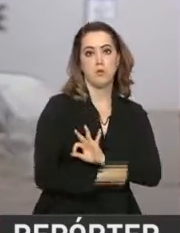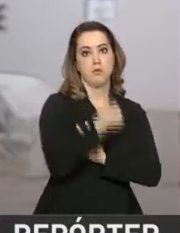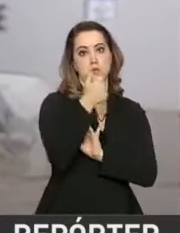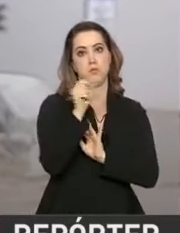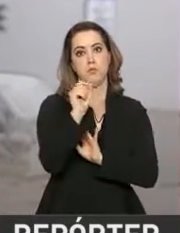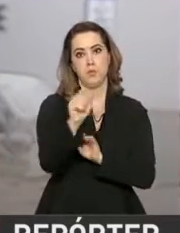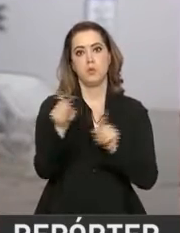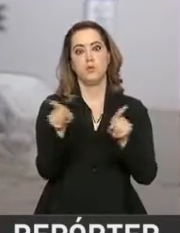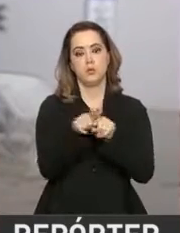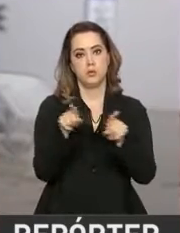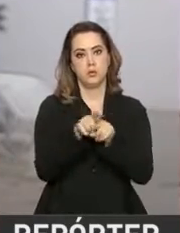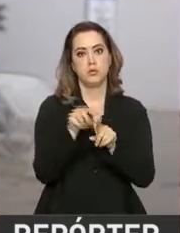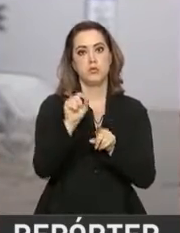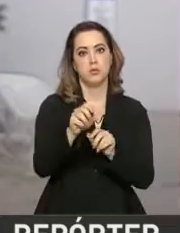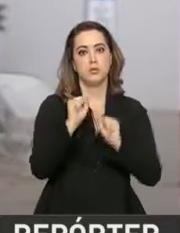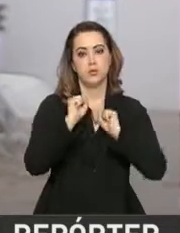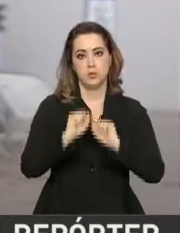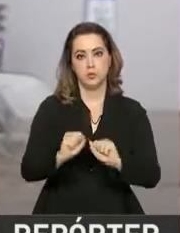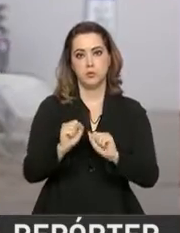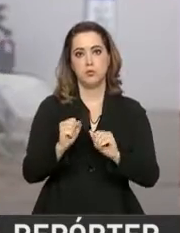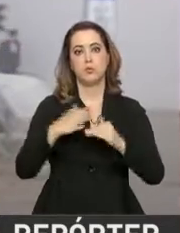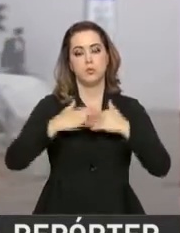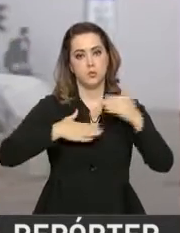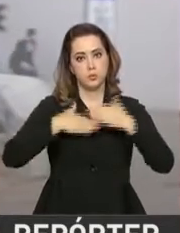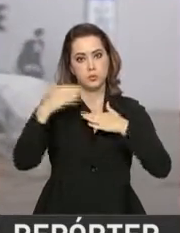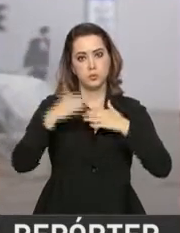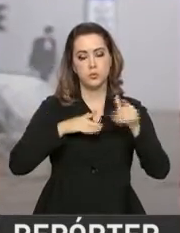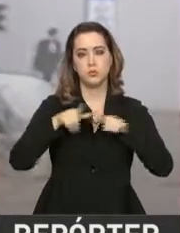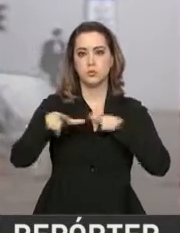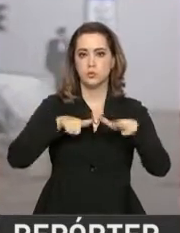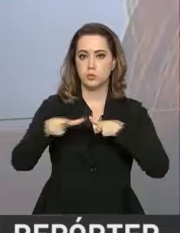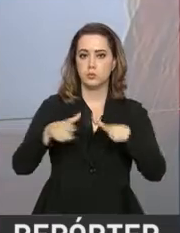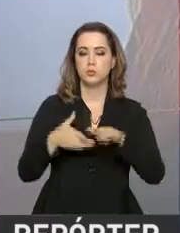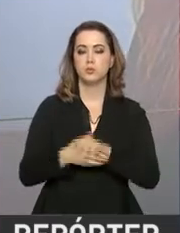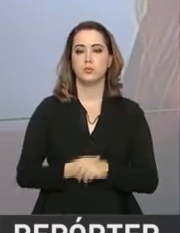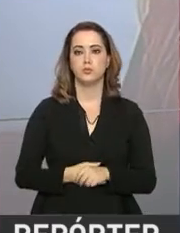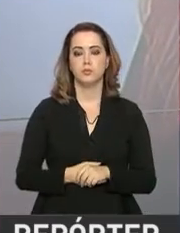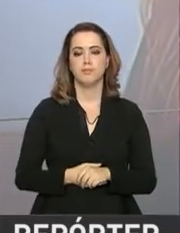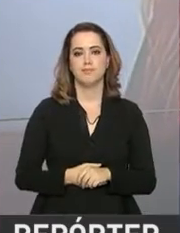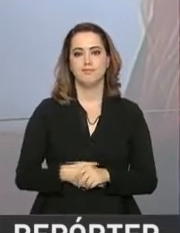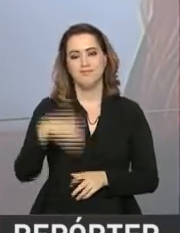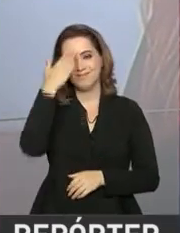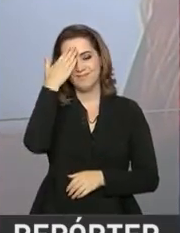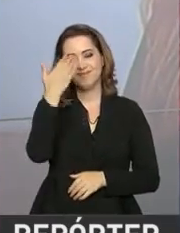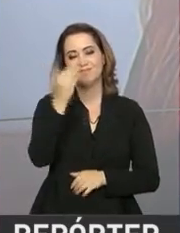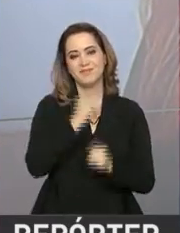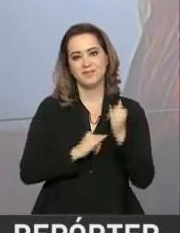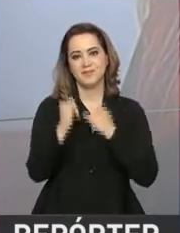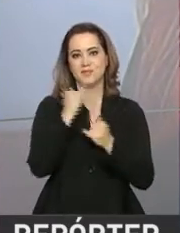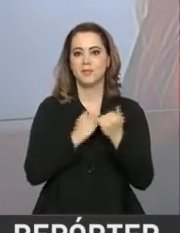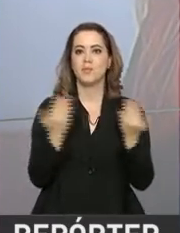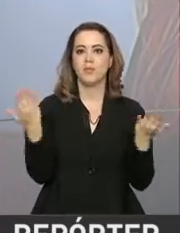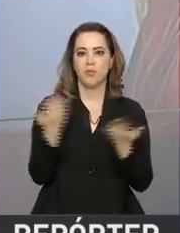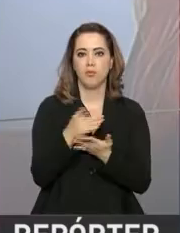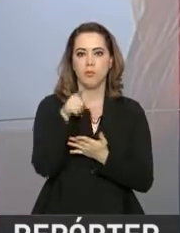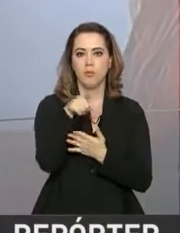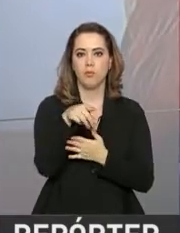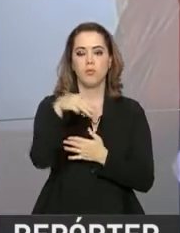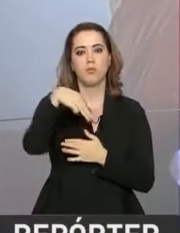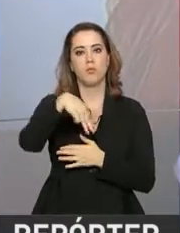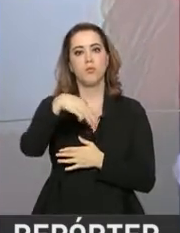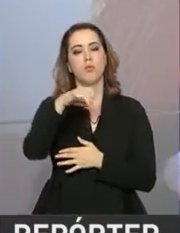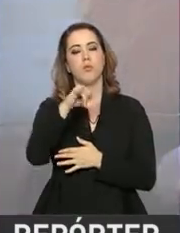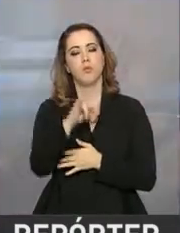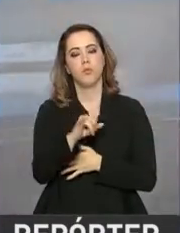também aumentando o nível de acertos de ações do programa zé luís obrigado carolina pelas informações ao vivo do ministério da